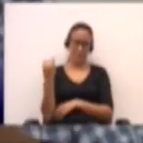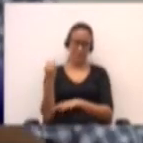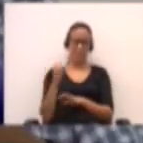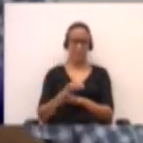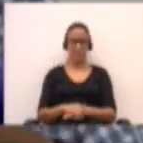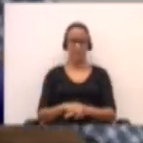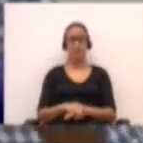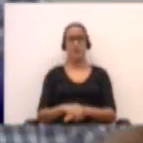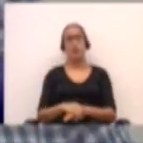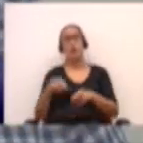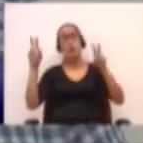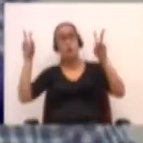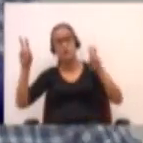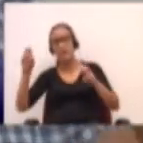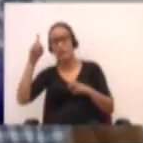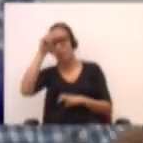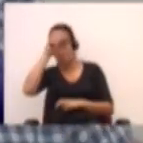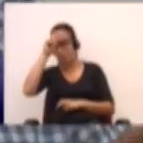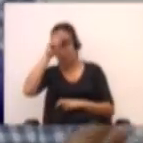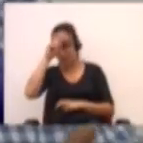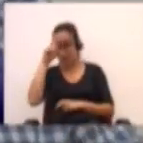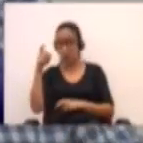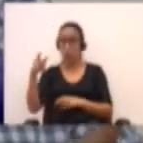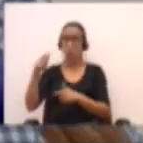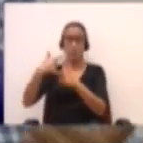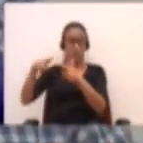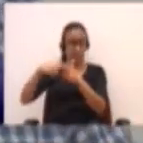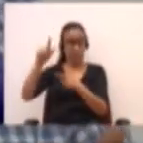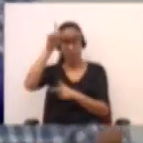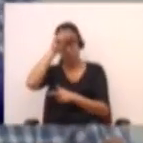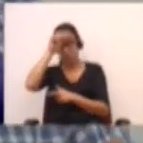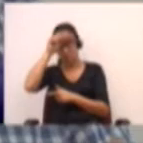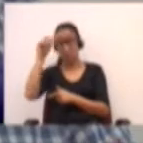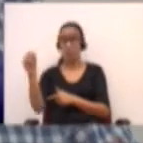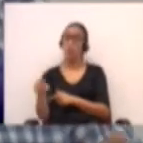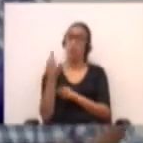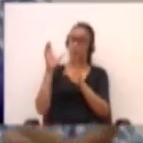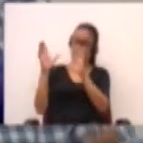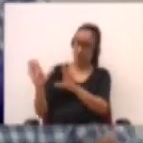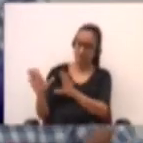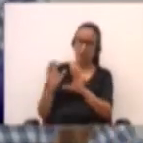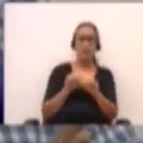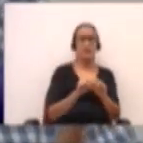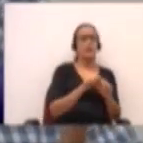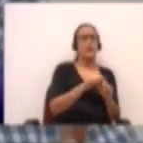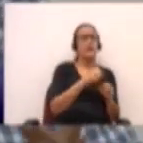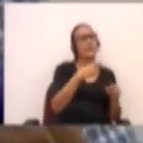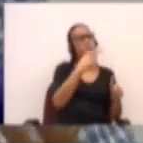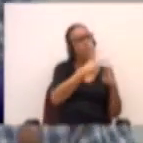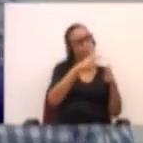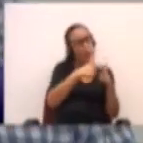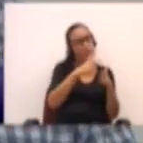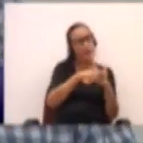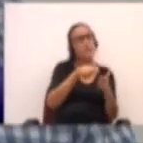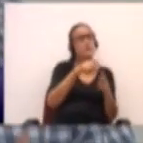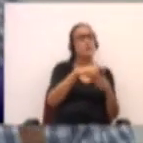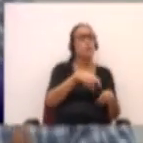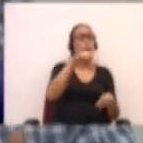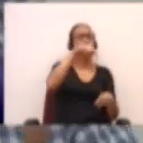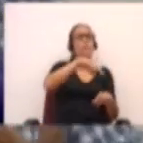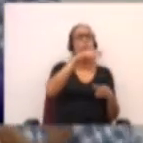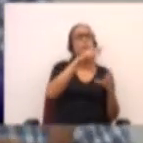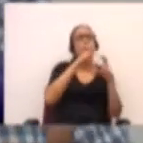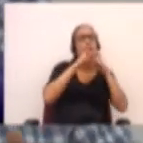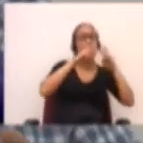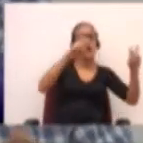é algo que tange ao município, e o município tem como deliberar se tem condição de realmente tocar como deve ser